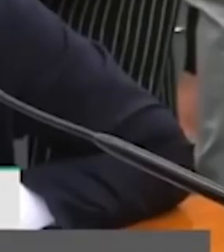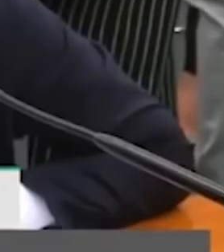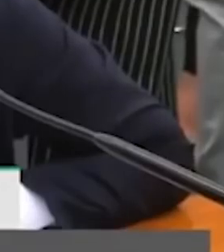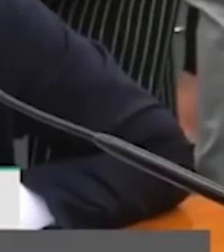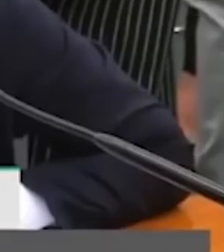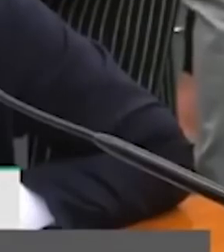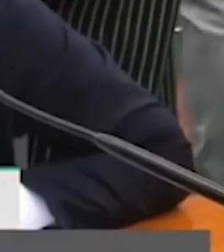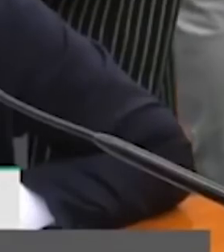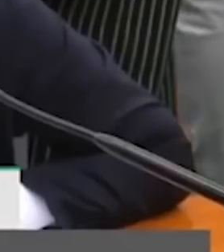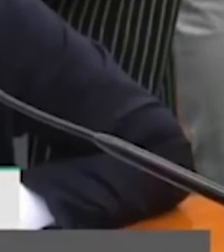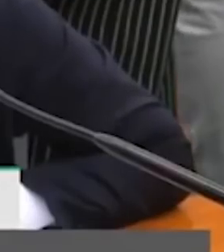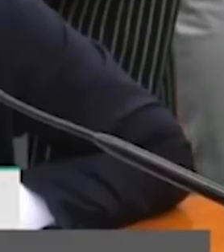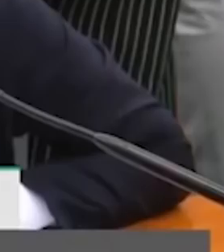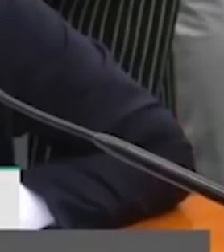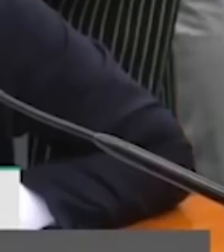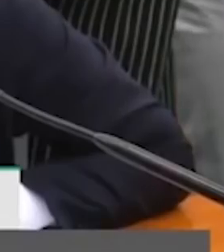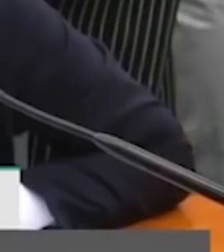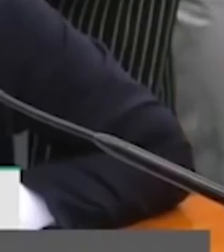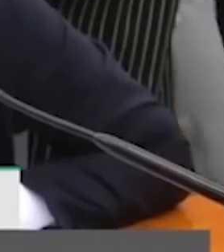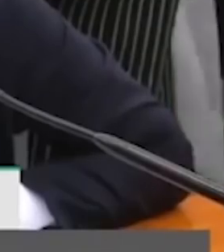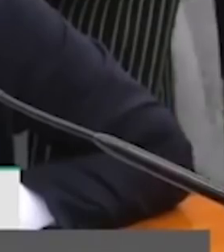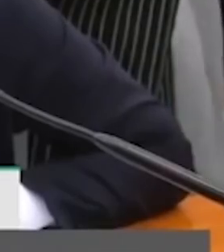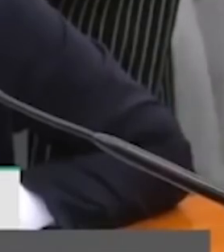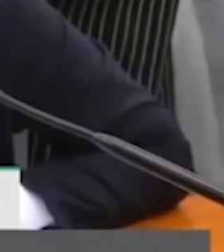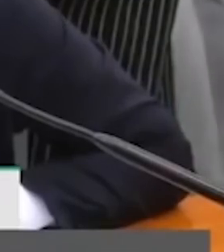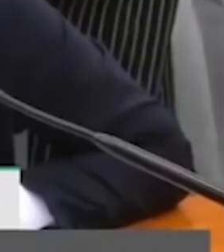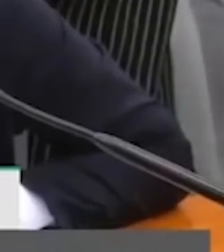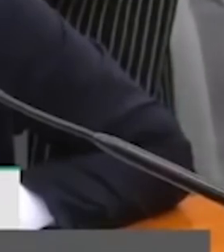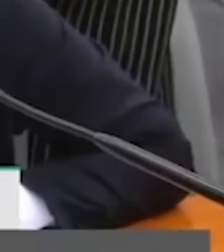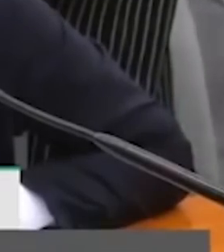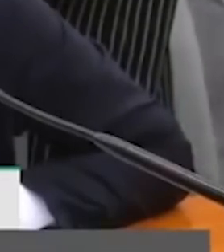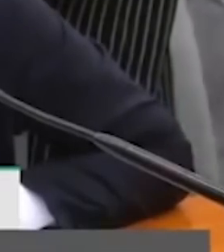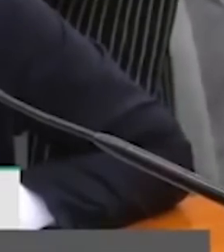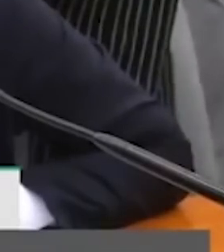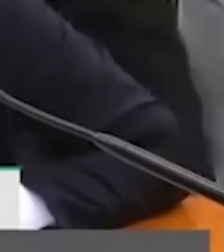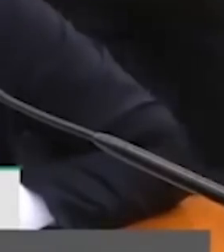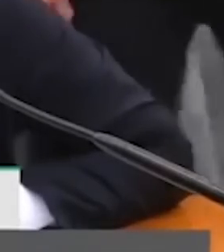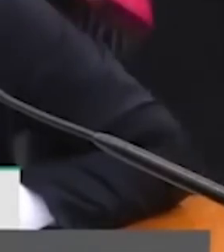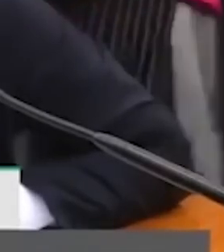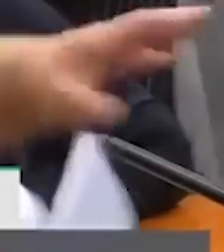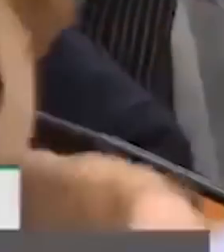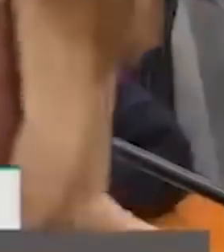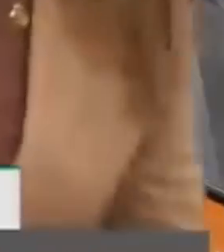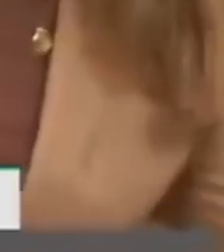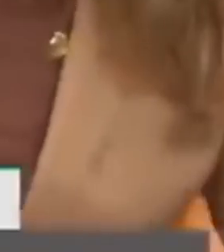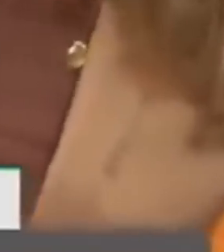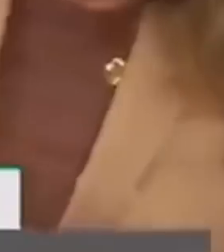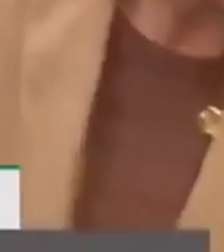a política ou não conhece a alternativa ou por canalice defende essa alternativa política, que